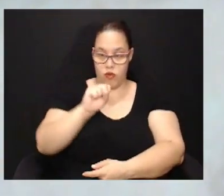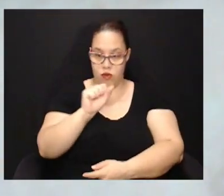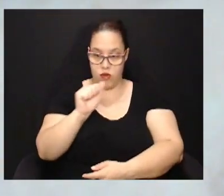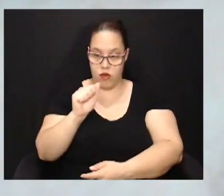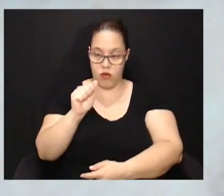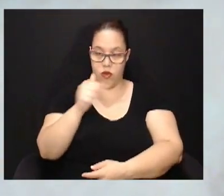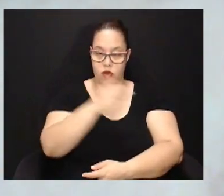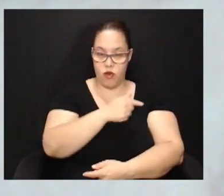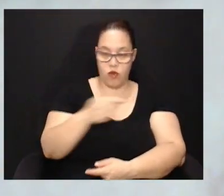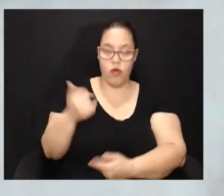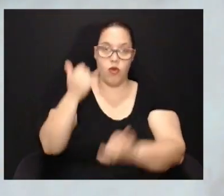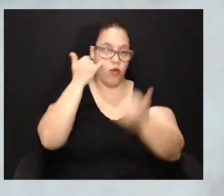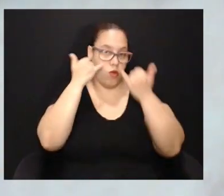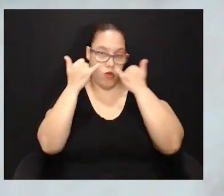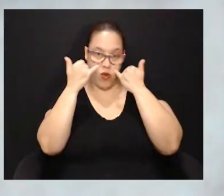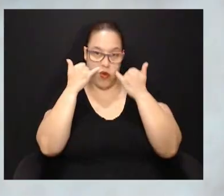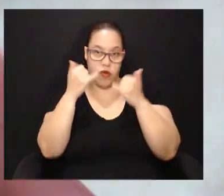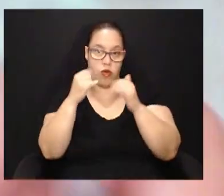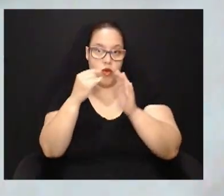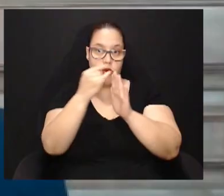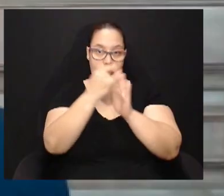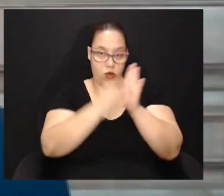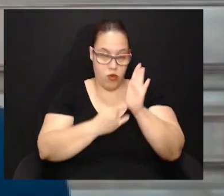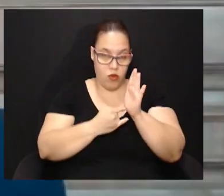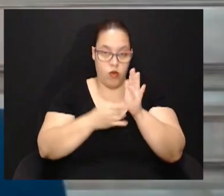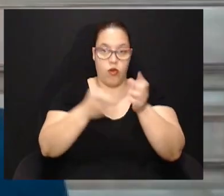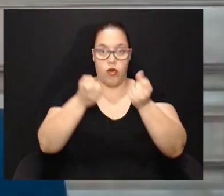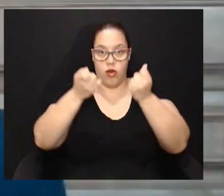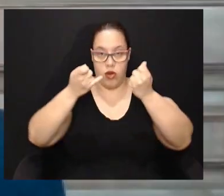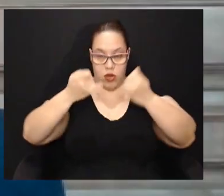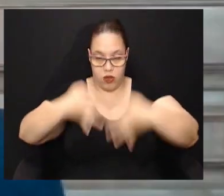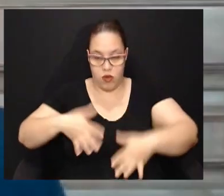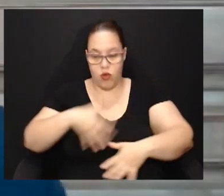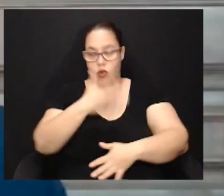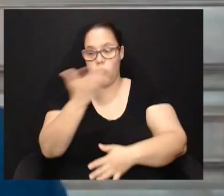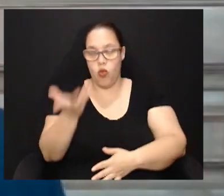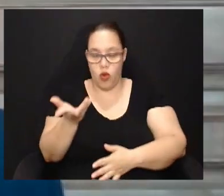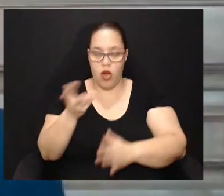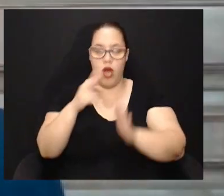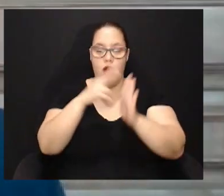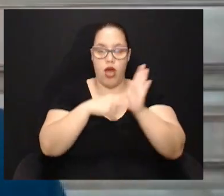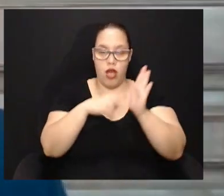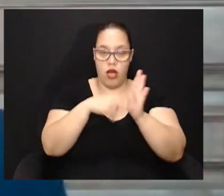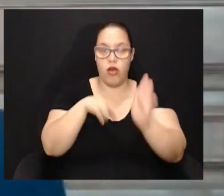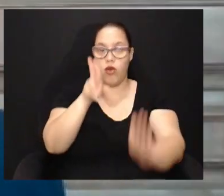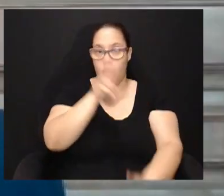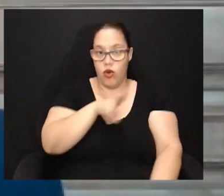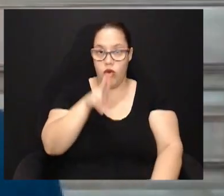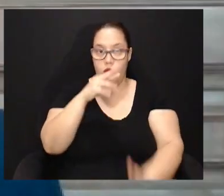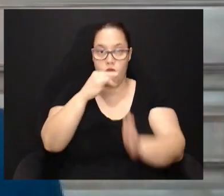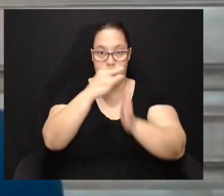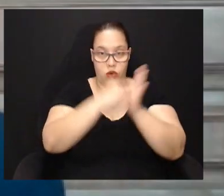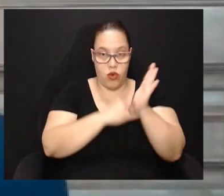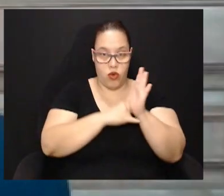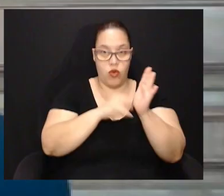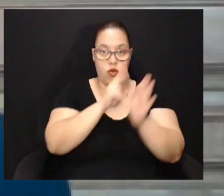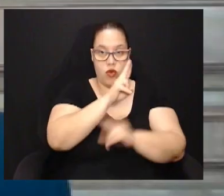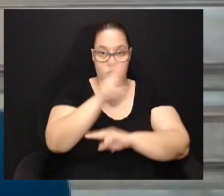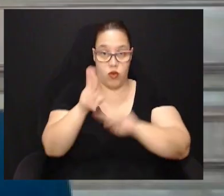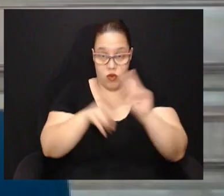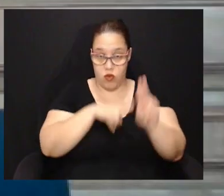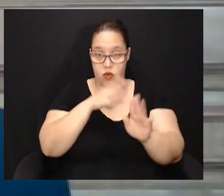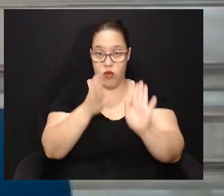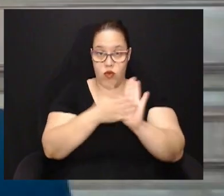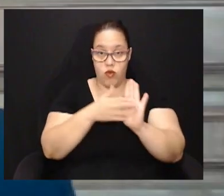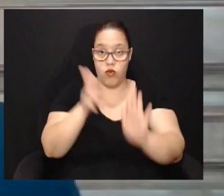nas últimas semanas algumas informações, tem uma nota no site da Anvisa que esclarece quais são os termos que essas substâncias são utilizadas no rótulo dos produtos.